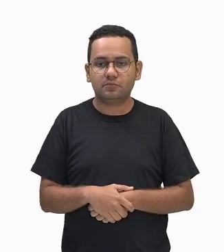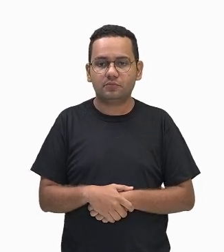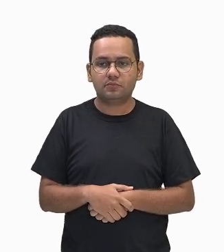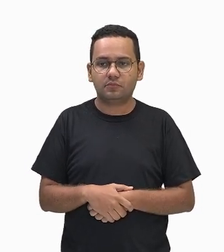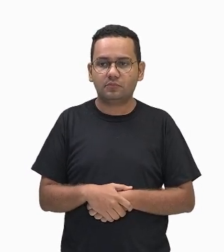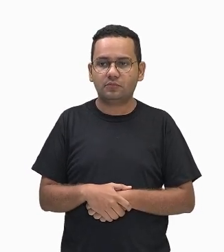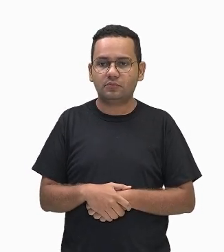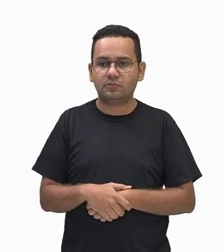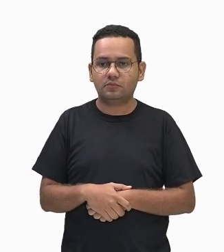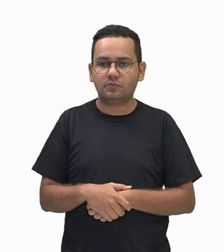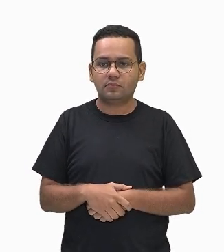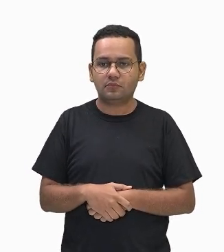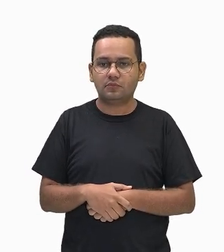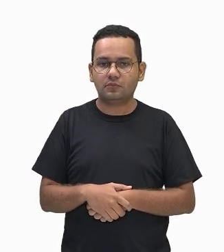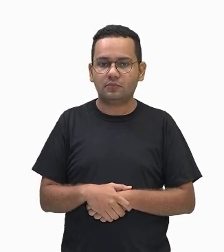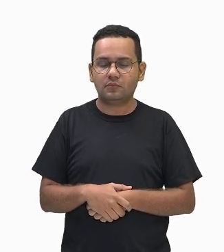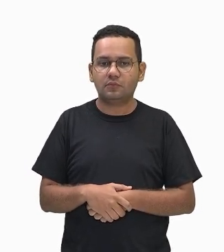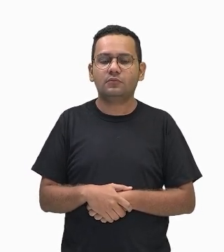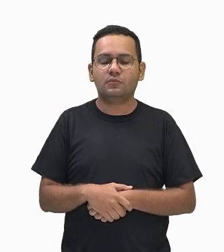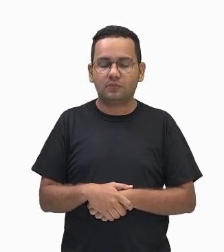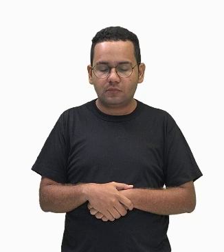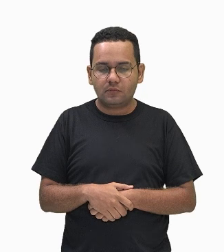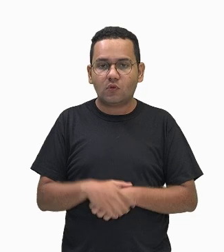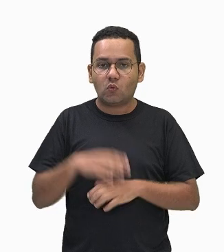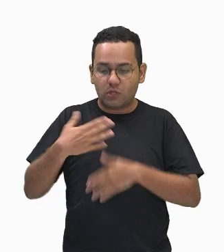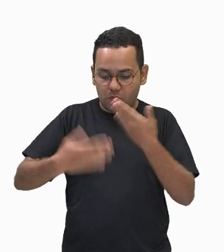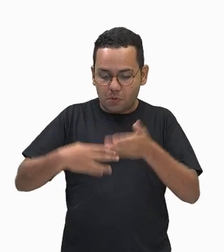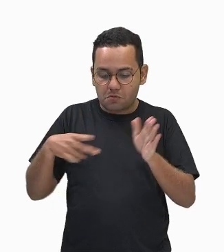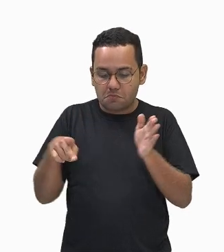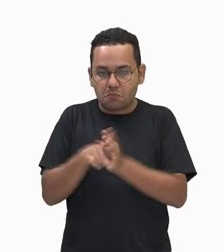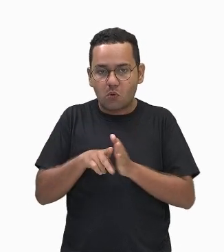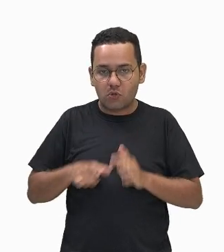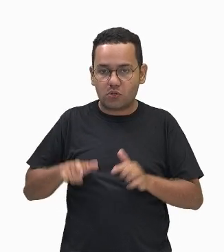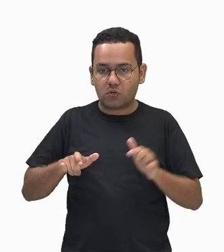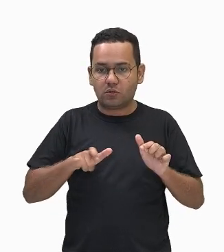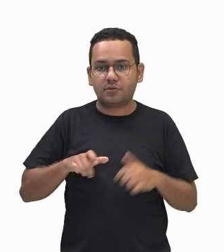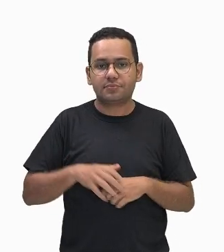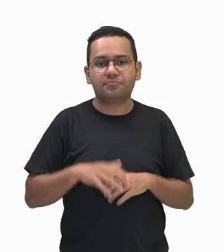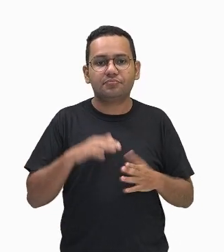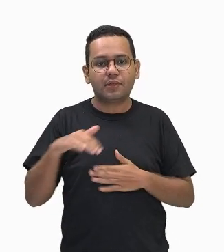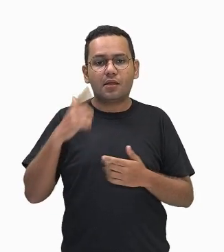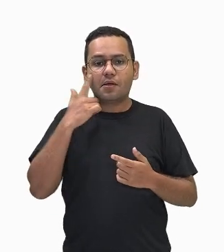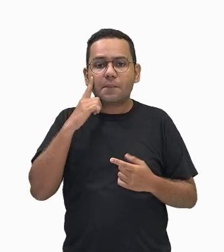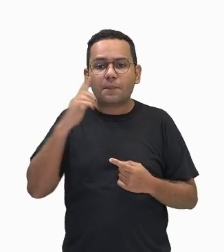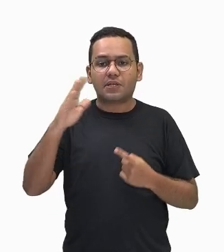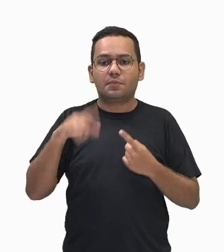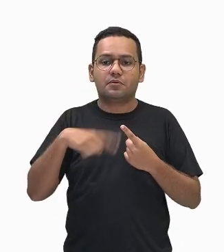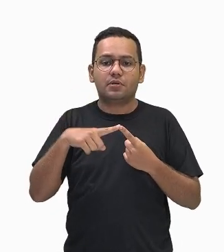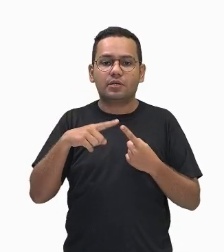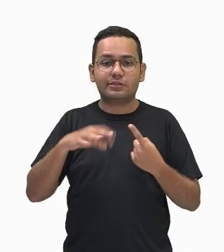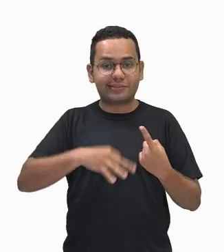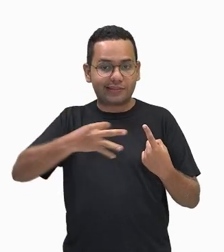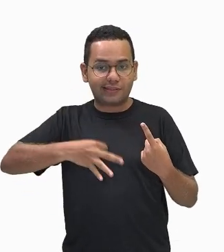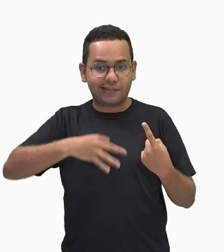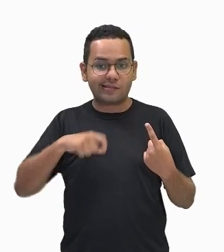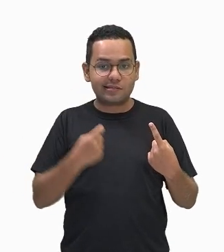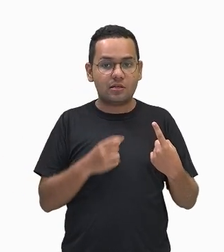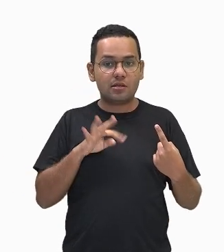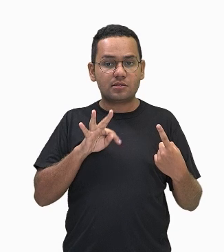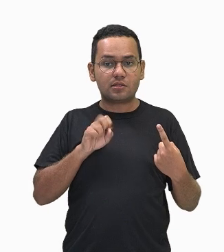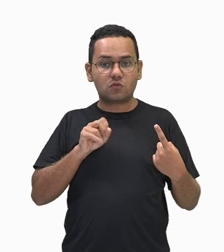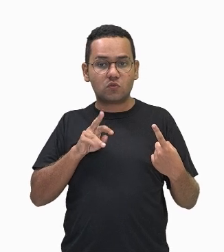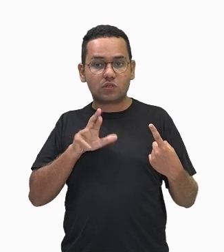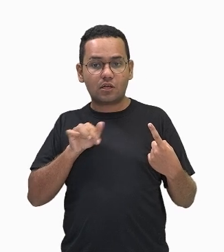formação dos órgãos sexuais masculinos. O principal deles é a testosterona, é um hormônio sexual masculino